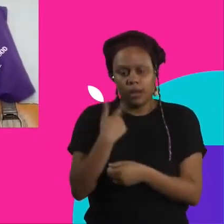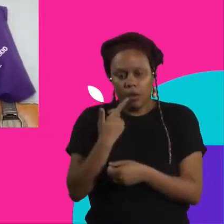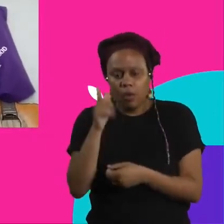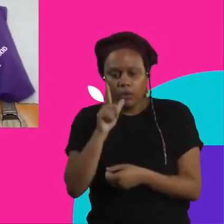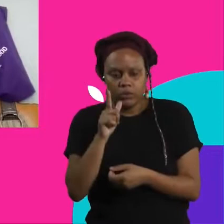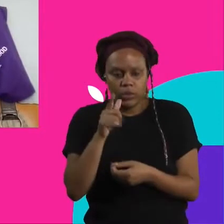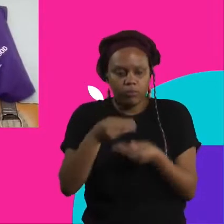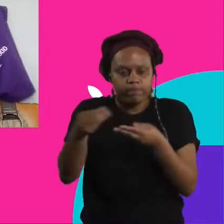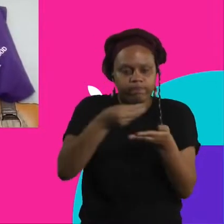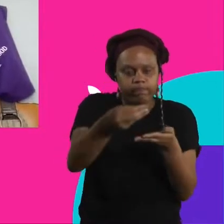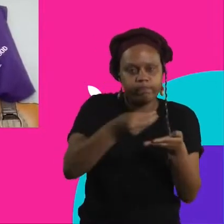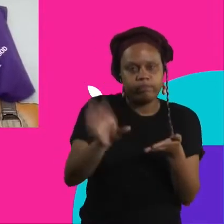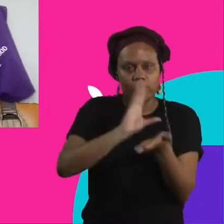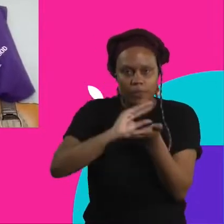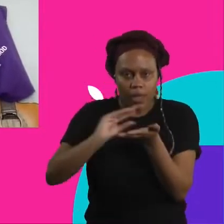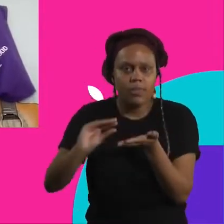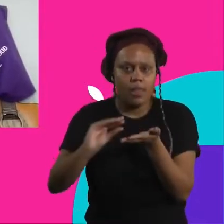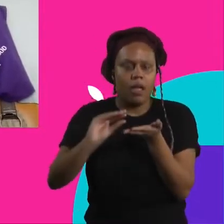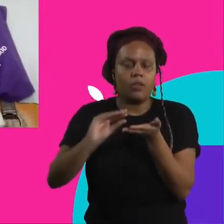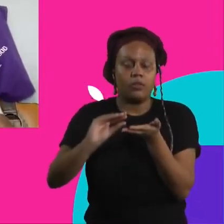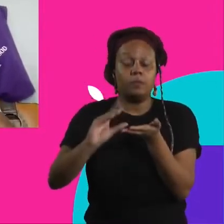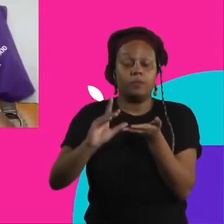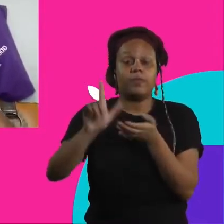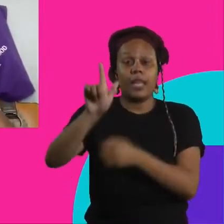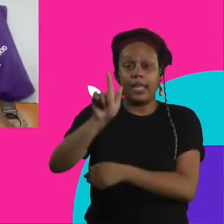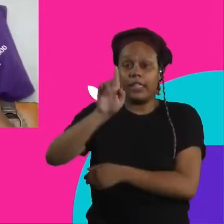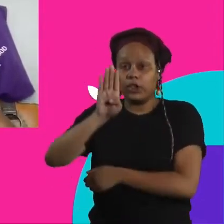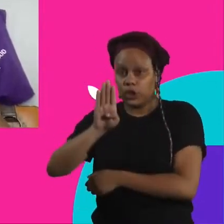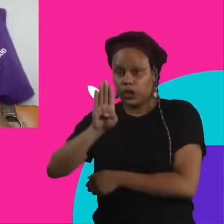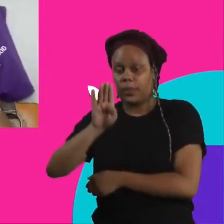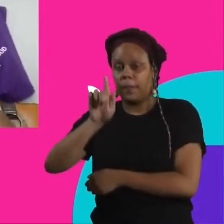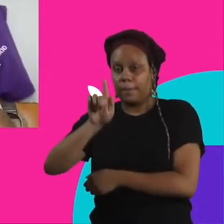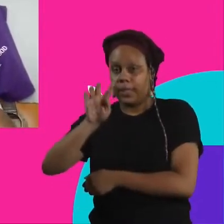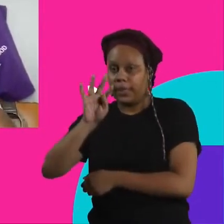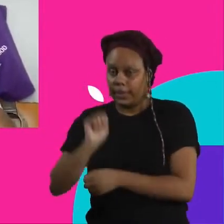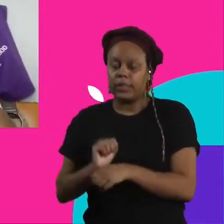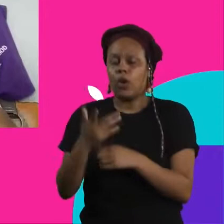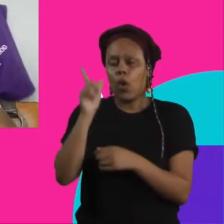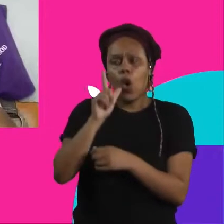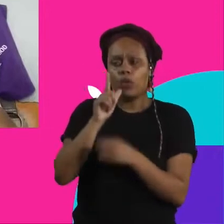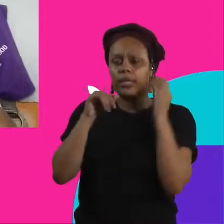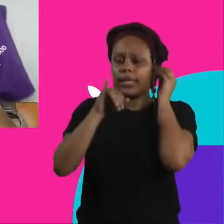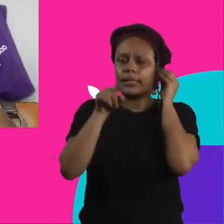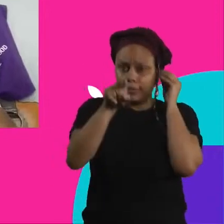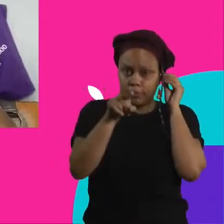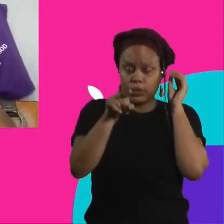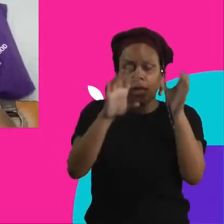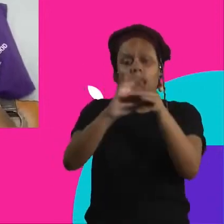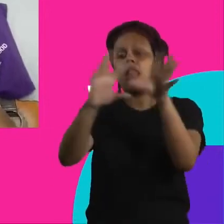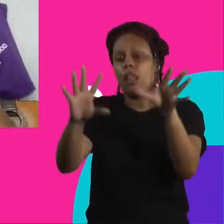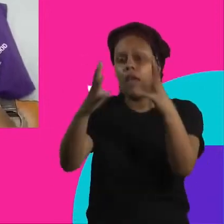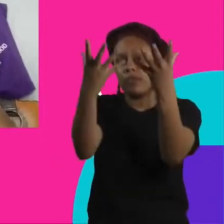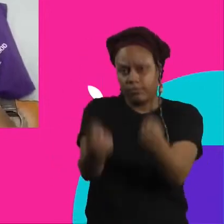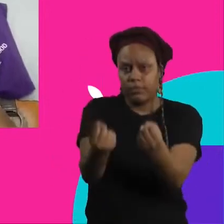dados, né? Isso é importante, conforme a LGPD, os dados só podem ser compartilhados mediante o seu consentimento, né? Então, isso